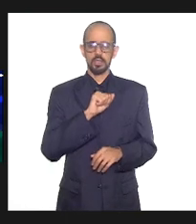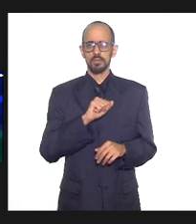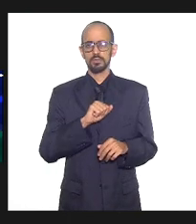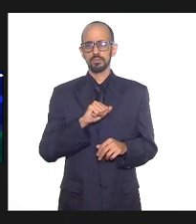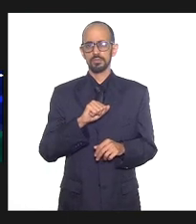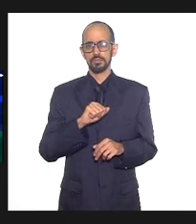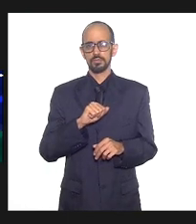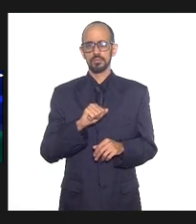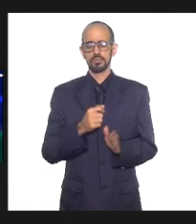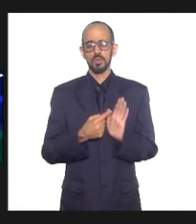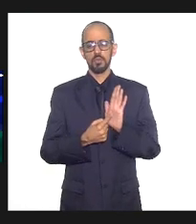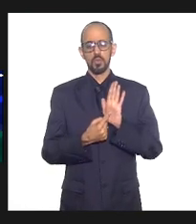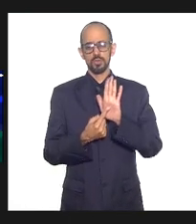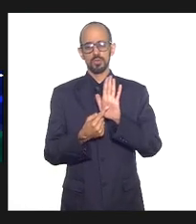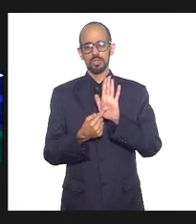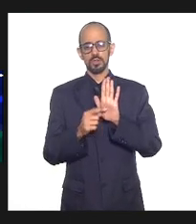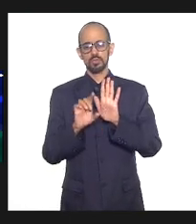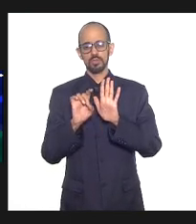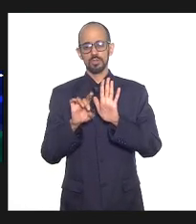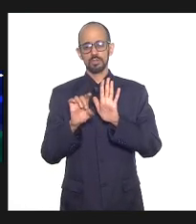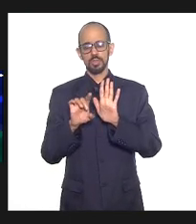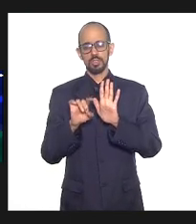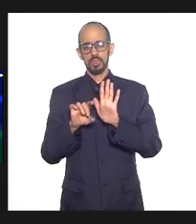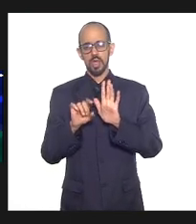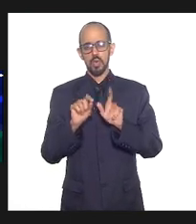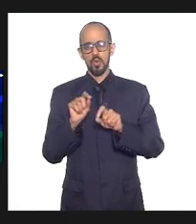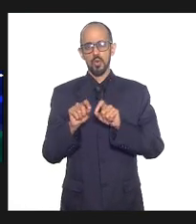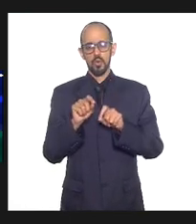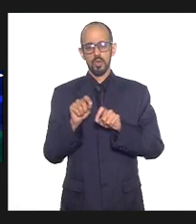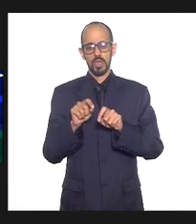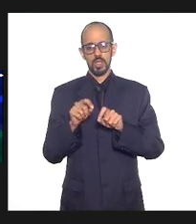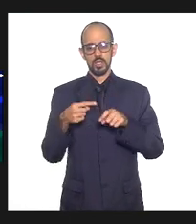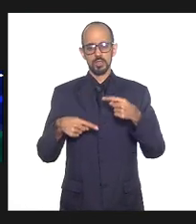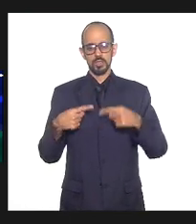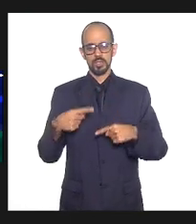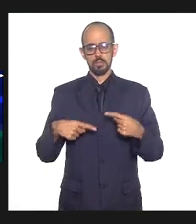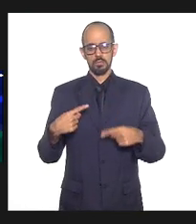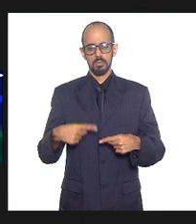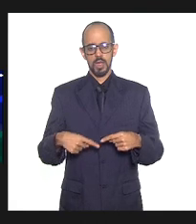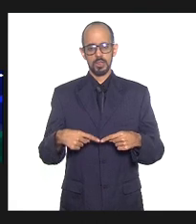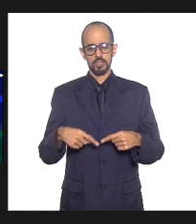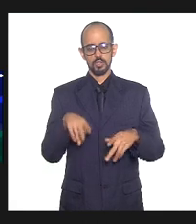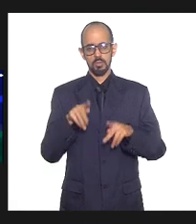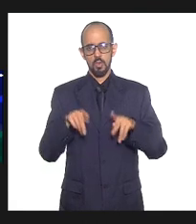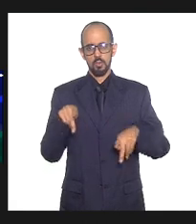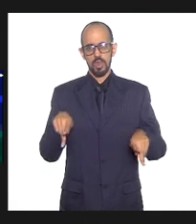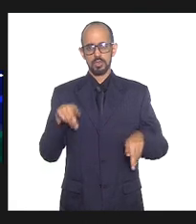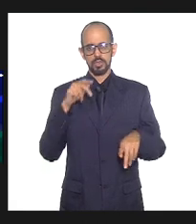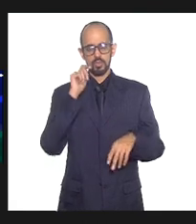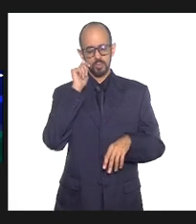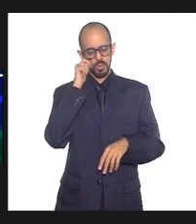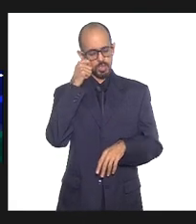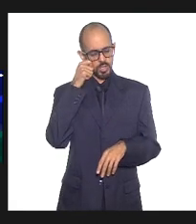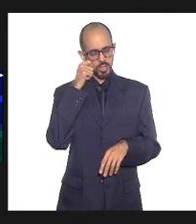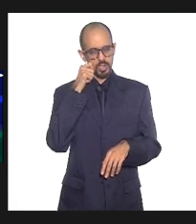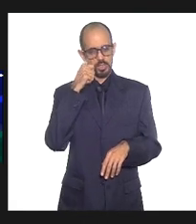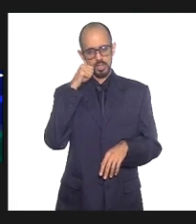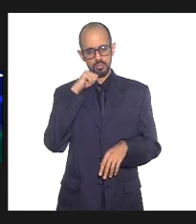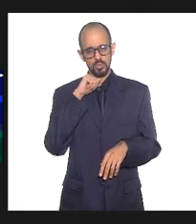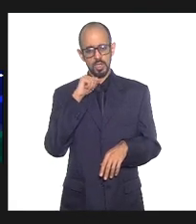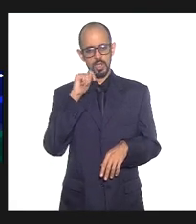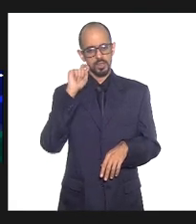trazendo em especial a questão do debate do povo negro, das mulheres